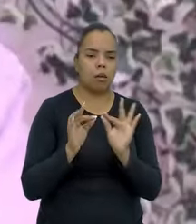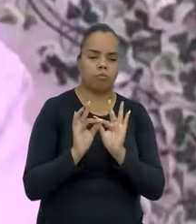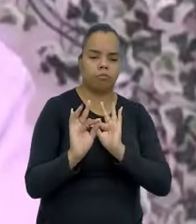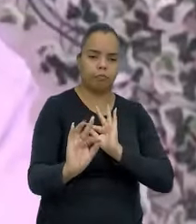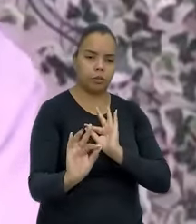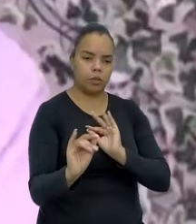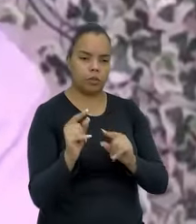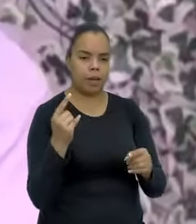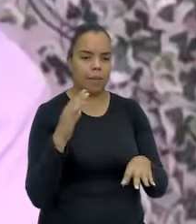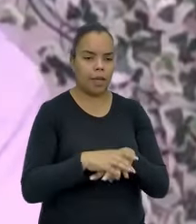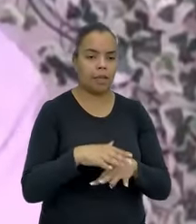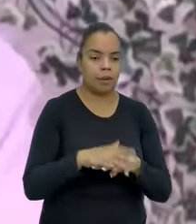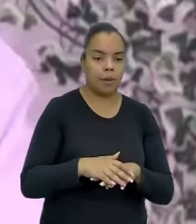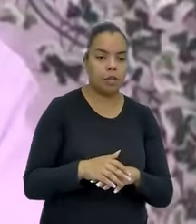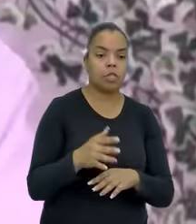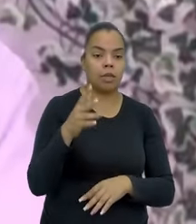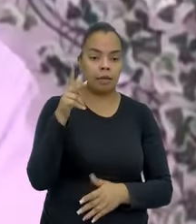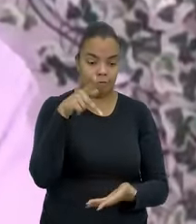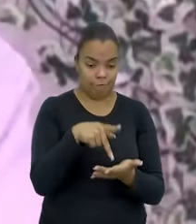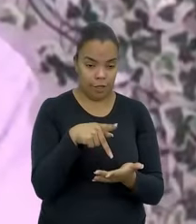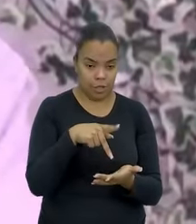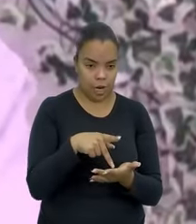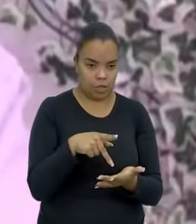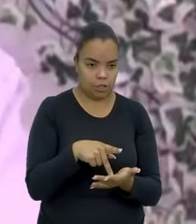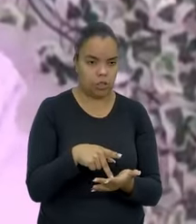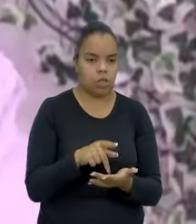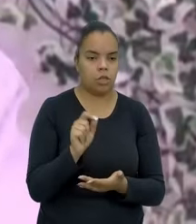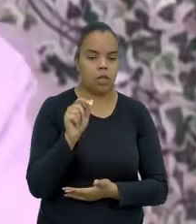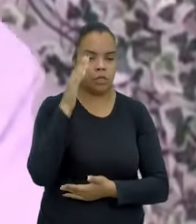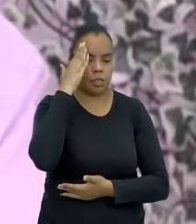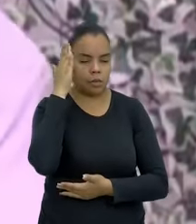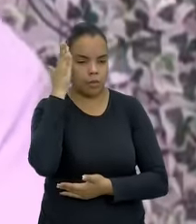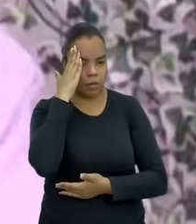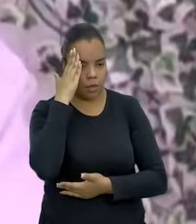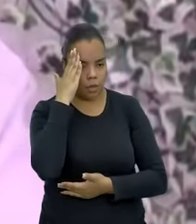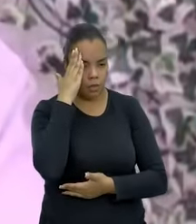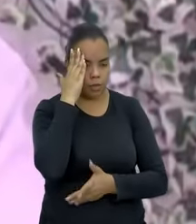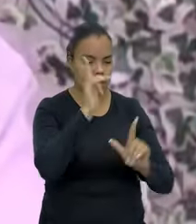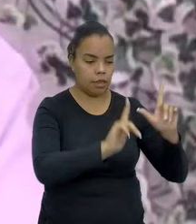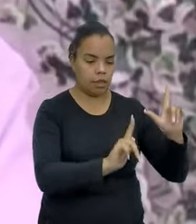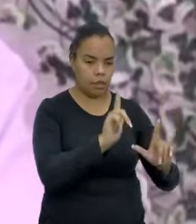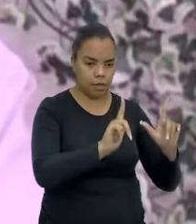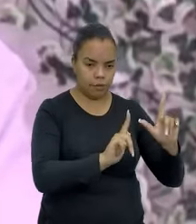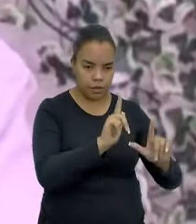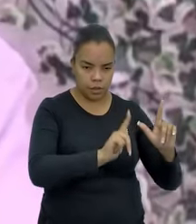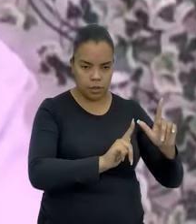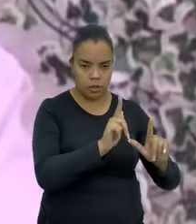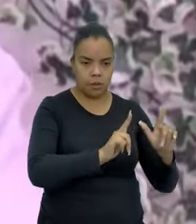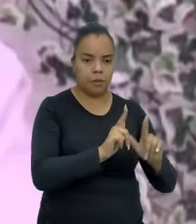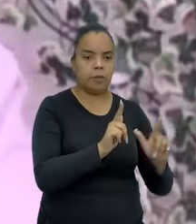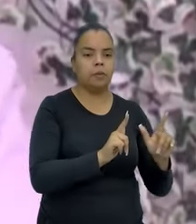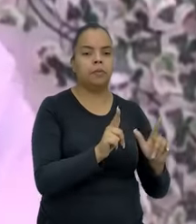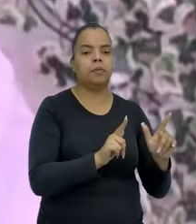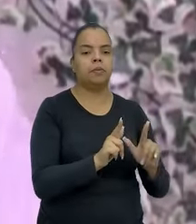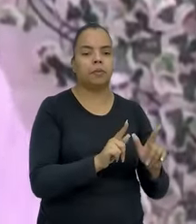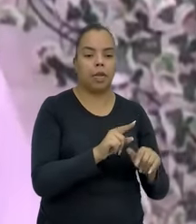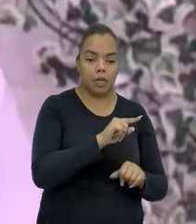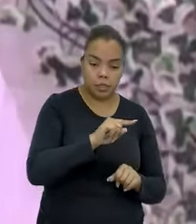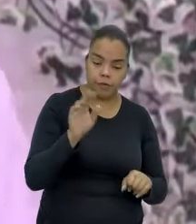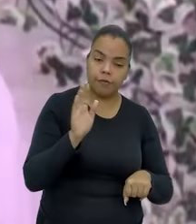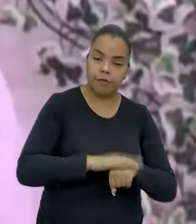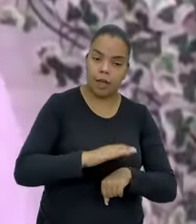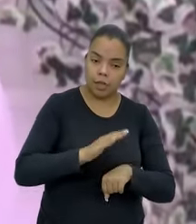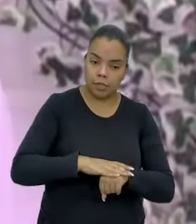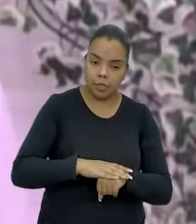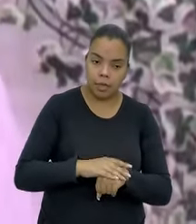distanciada da matemática da realidade nós sabemos que a televisão o a imprensa eles